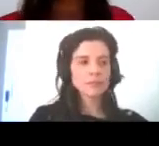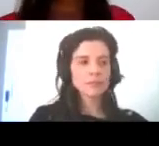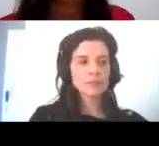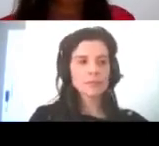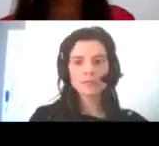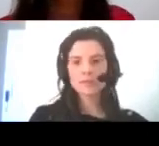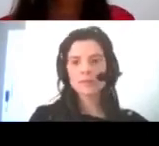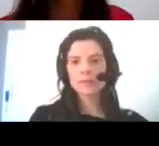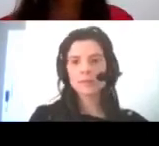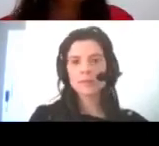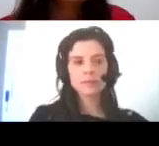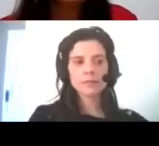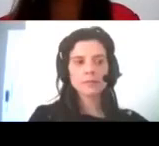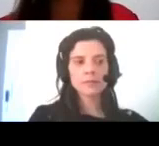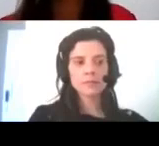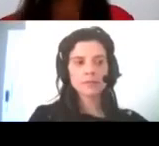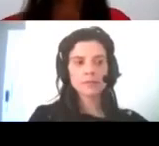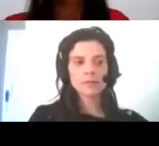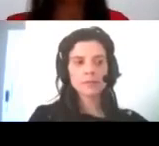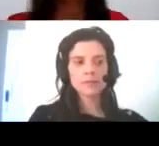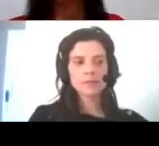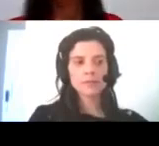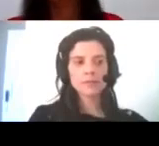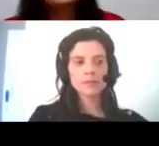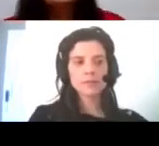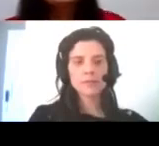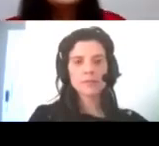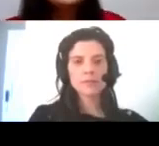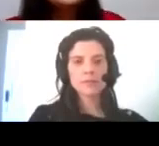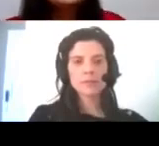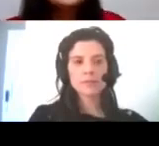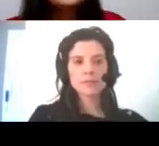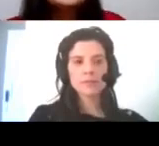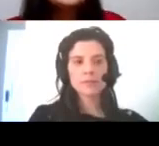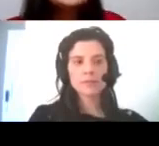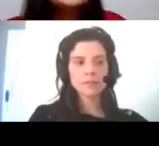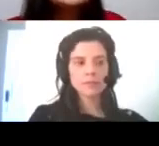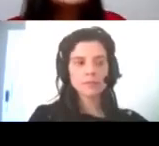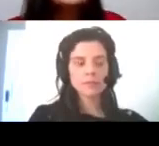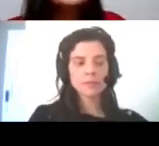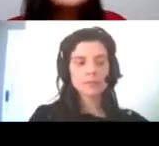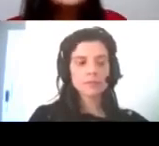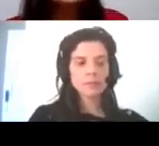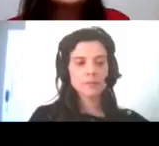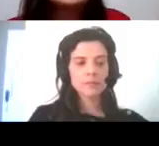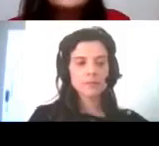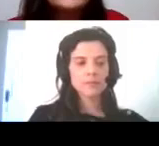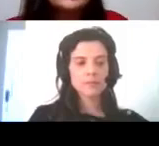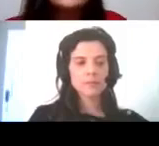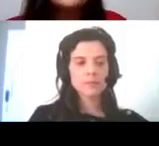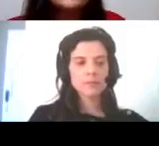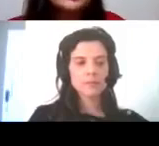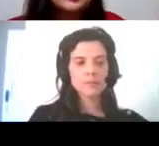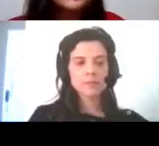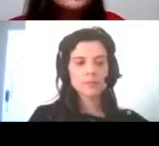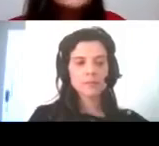2011, a lei federal, e o município fez a sua lei municipal em 2013. O que é a lei de